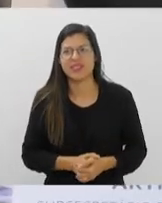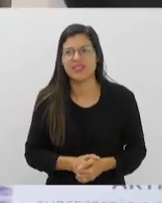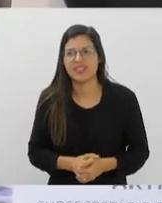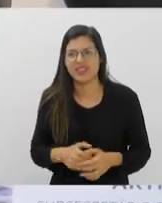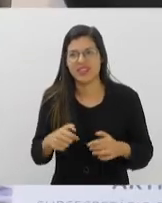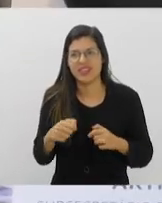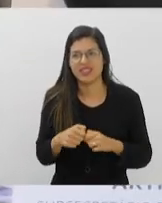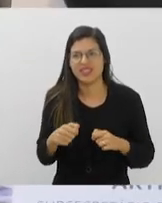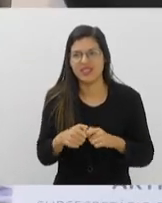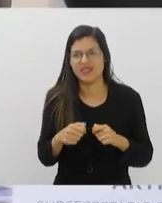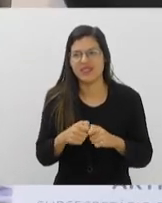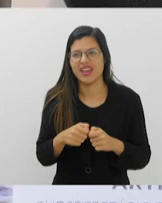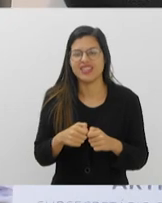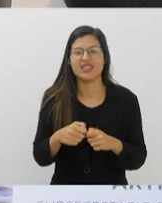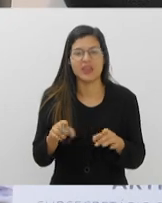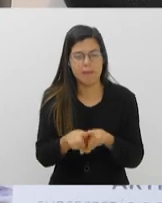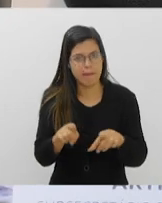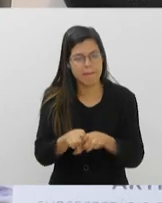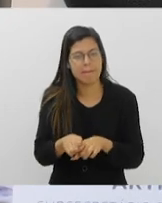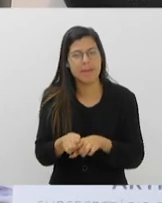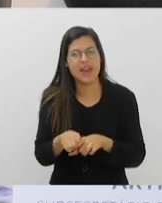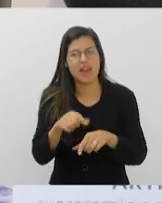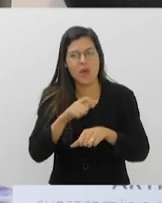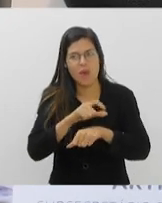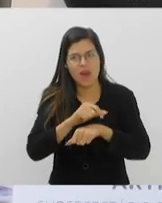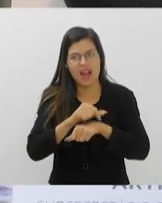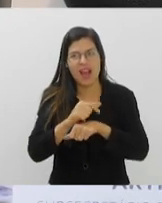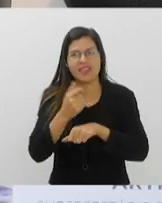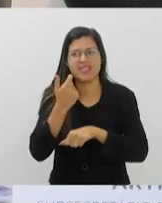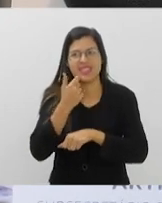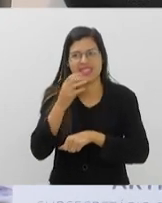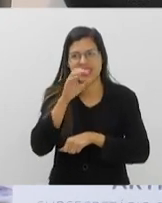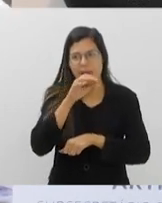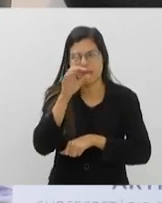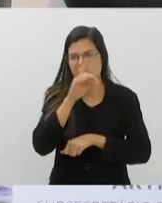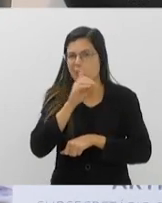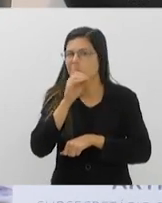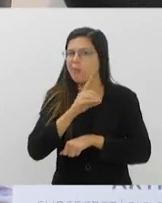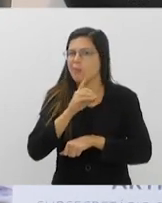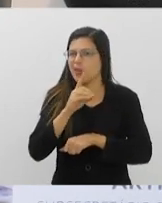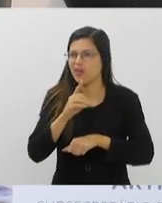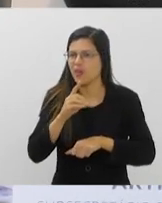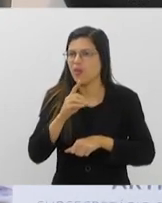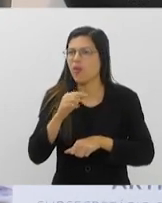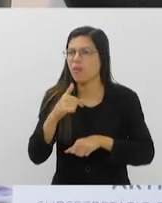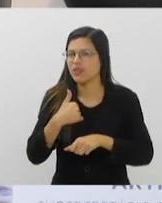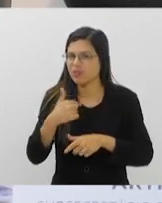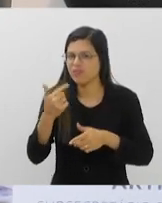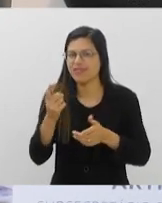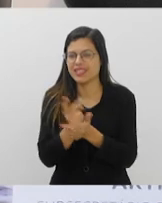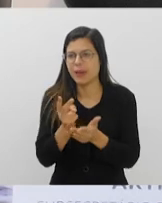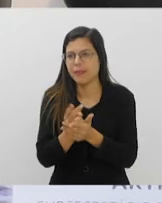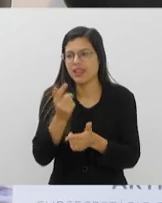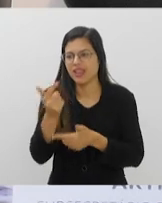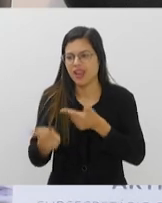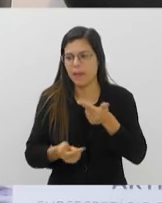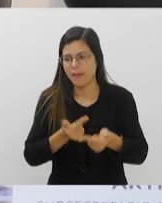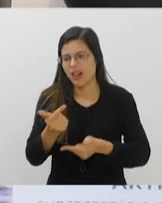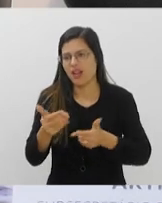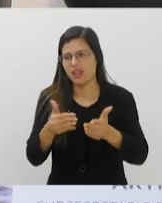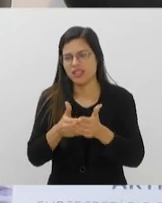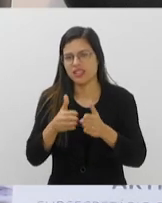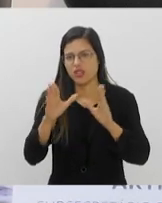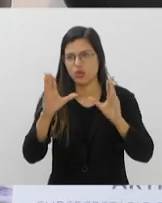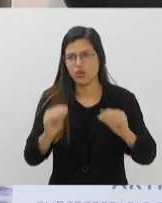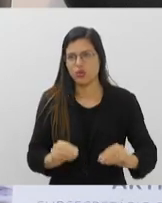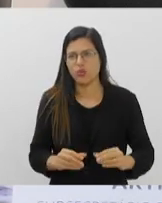escala final de semana para para que fiquem comigo às vezes mas não tem um final de semana que eu não esteja trabalhando até à noite então